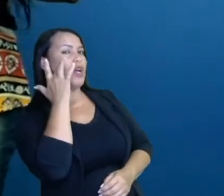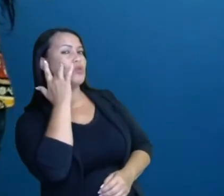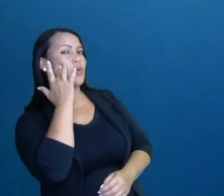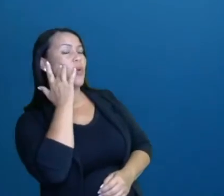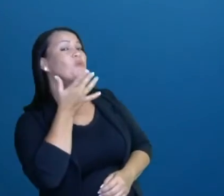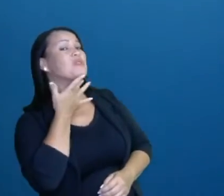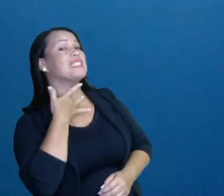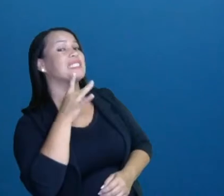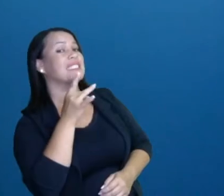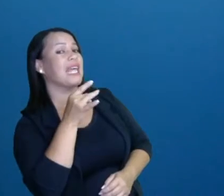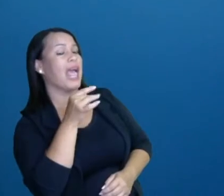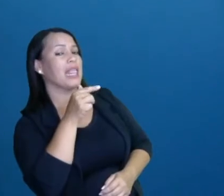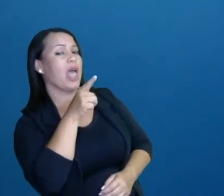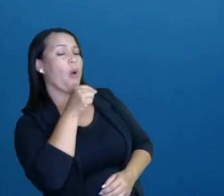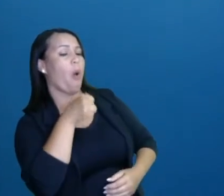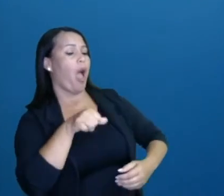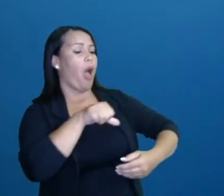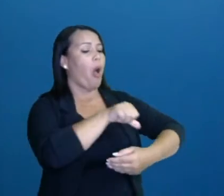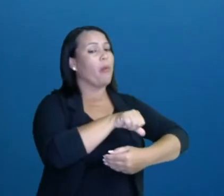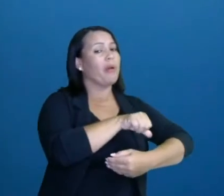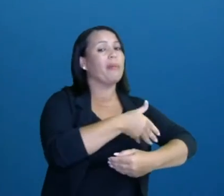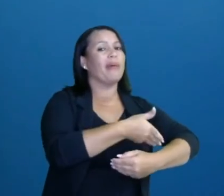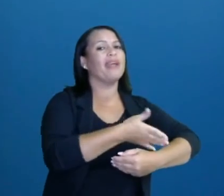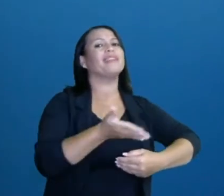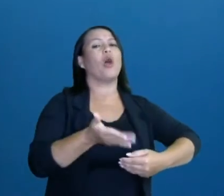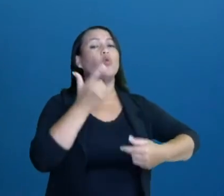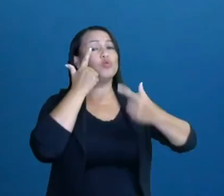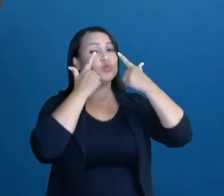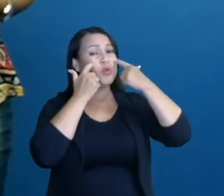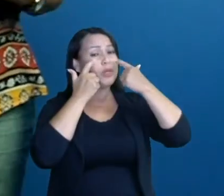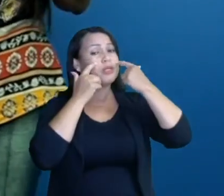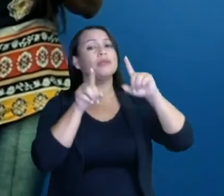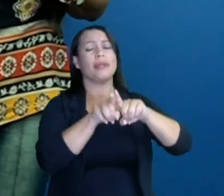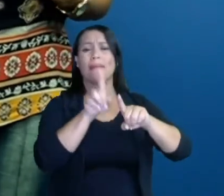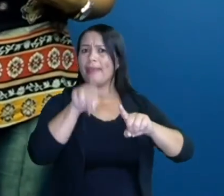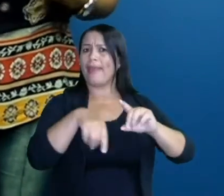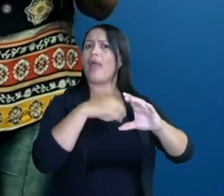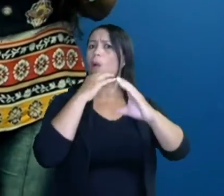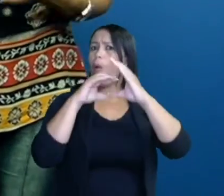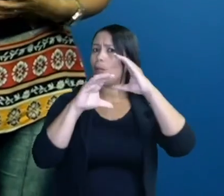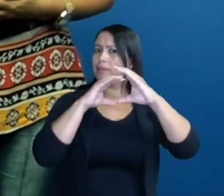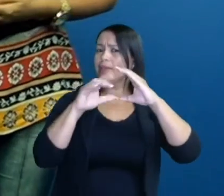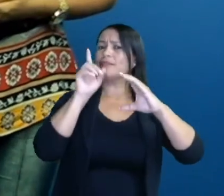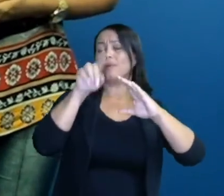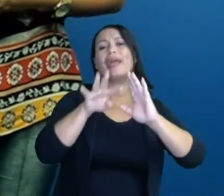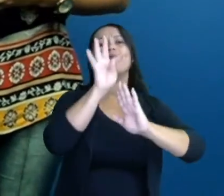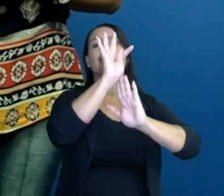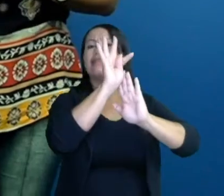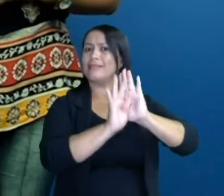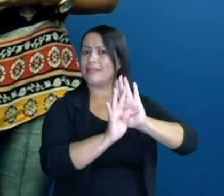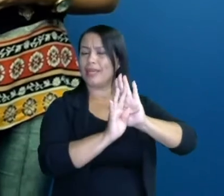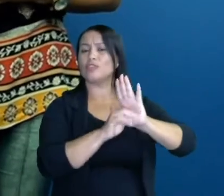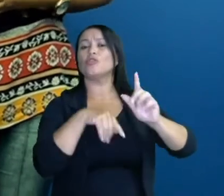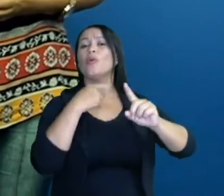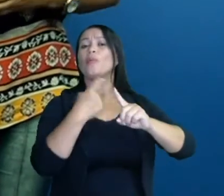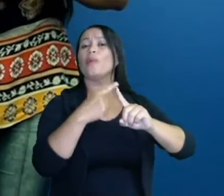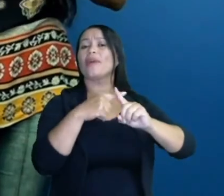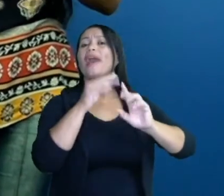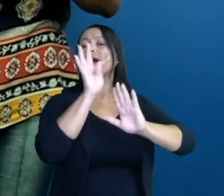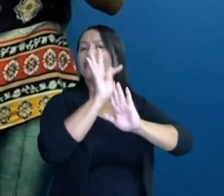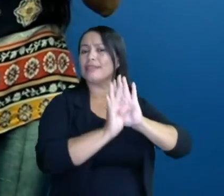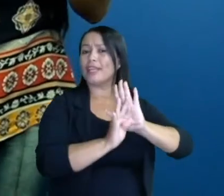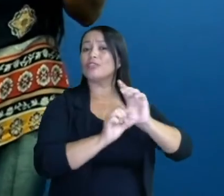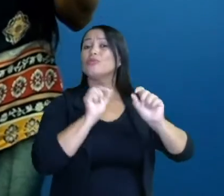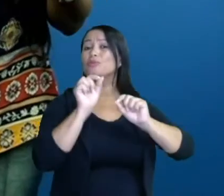sede, foi lá, ofereceu algo para o bebê. Então, até aquele choro do bebê também é considerado texto, porque gerou,